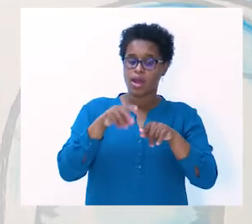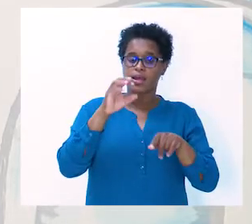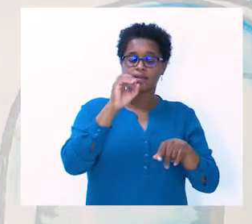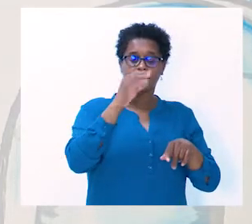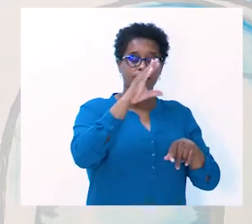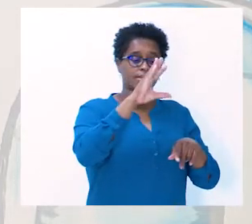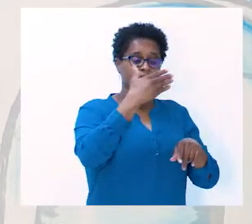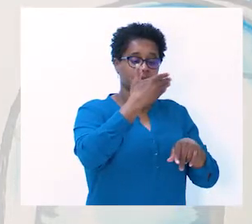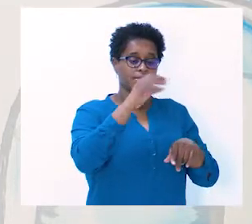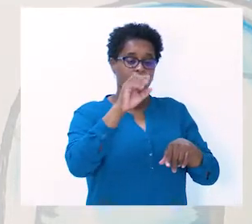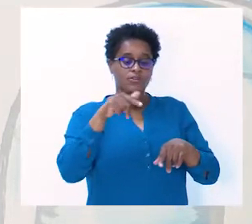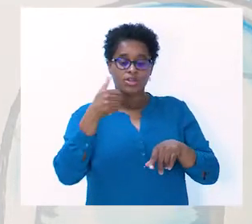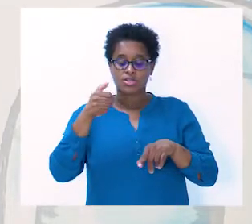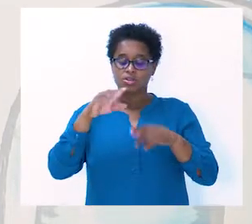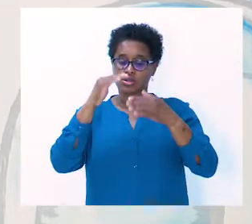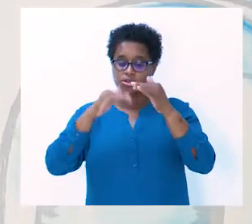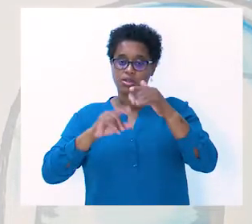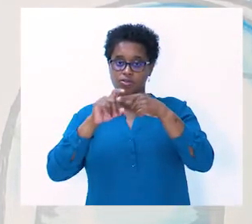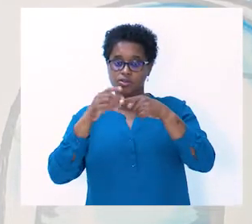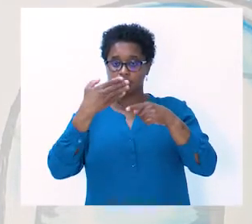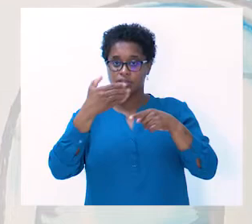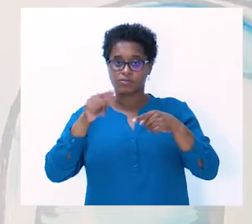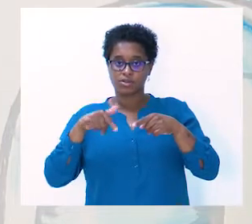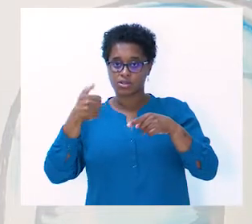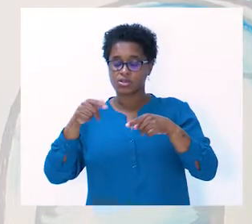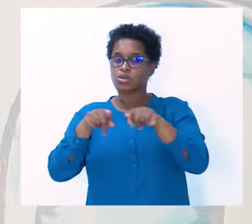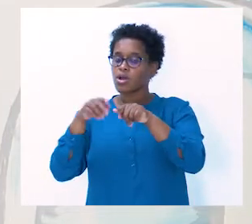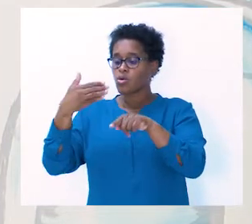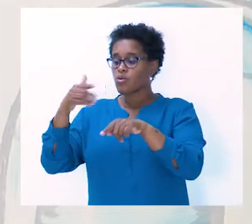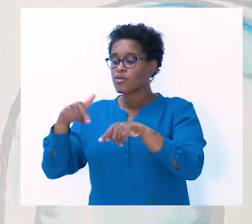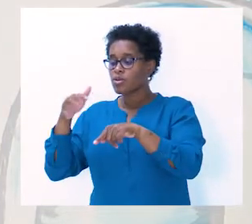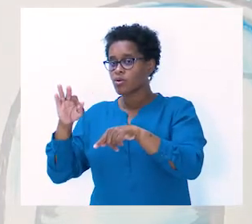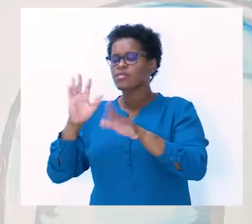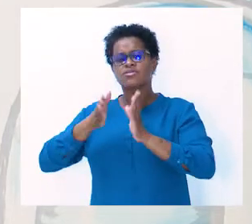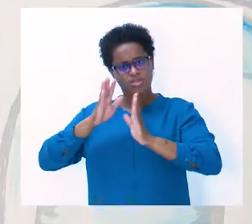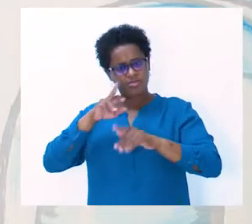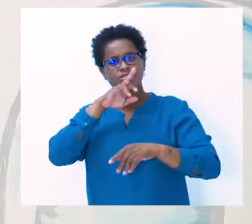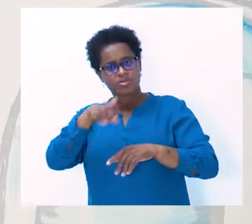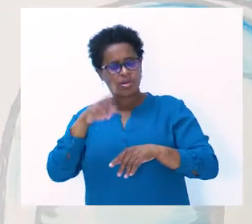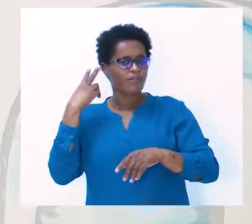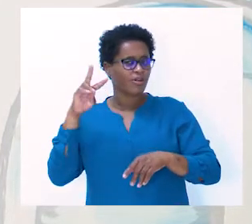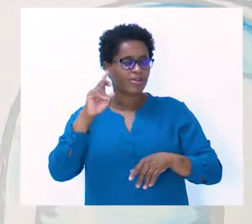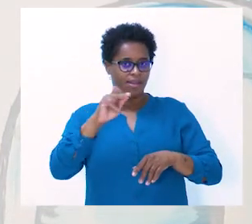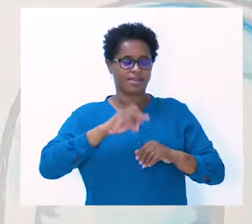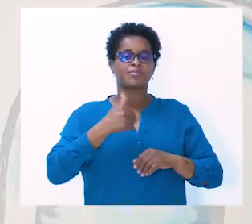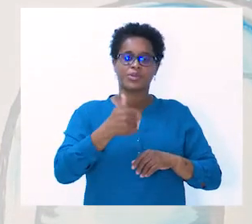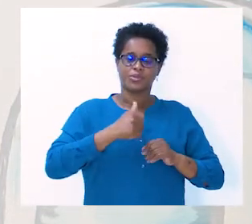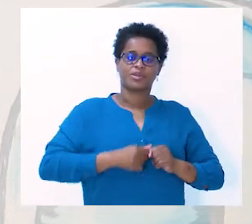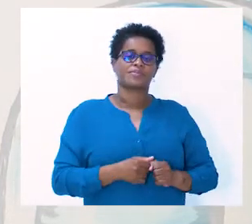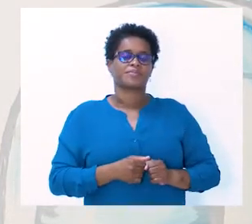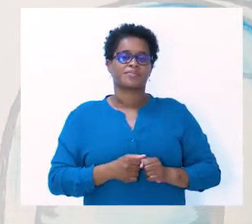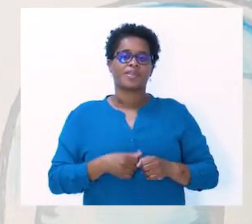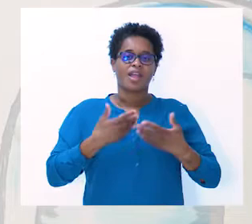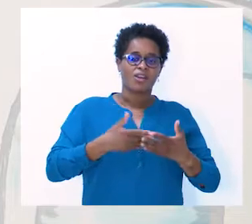a 10,5 sobre 7,5 é igual a 1,4. Já encontramos o valor de A. Muito